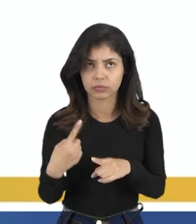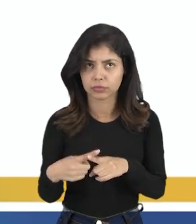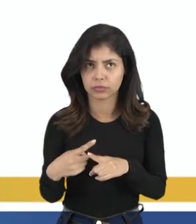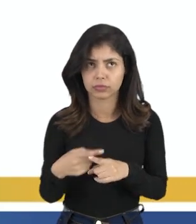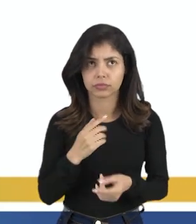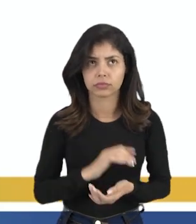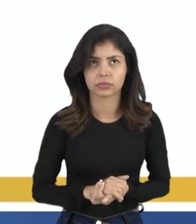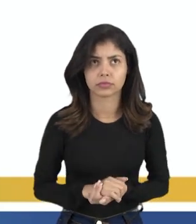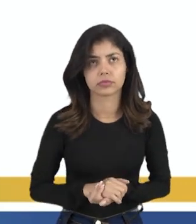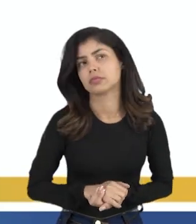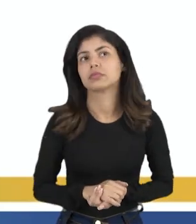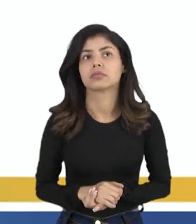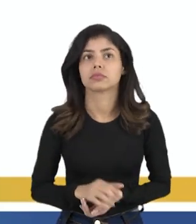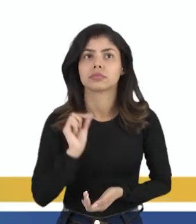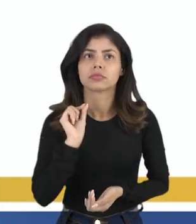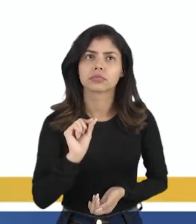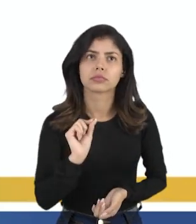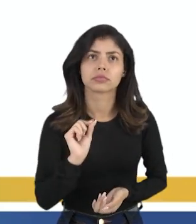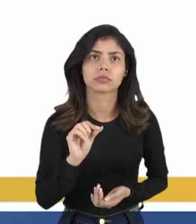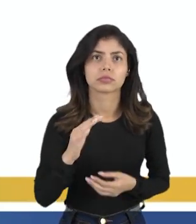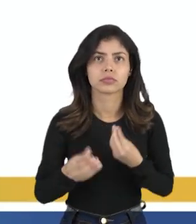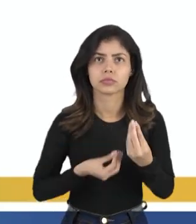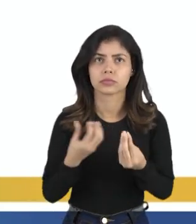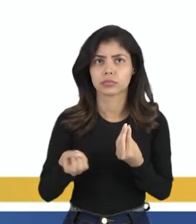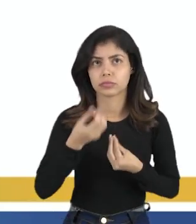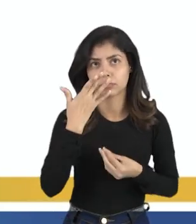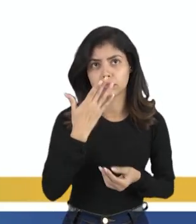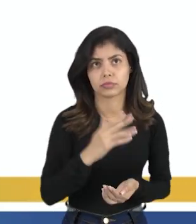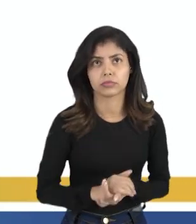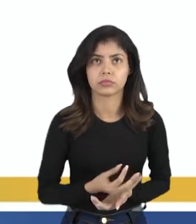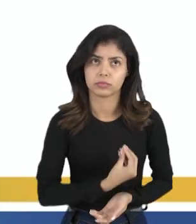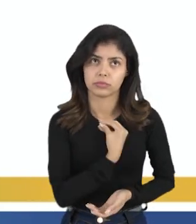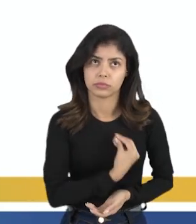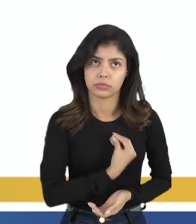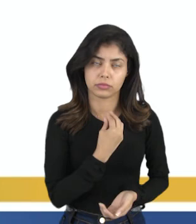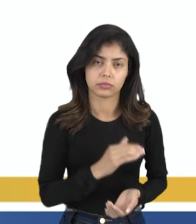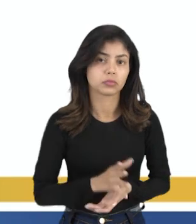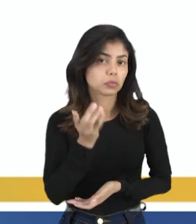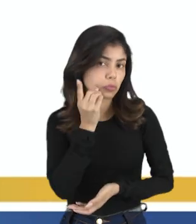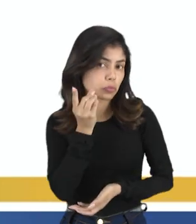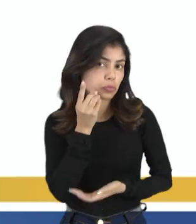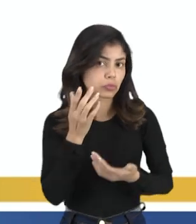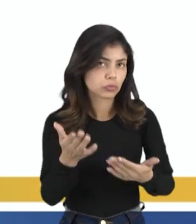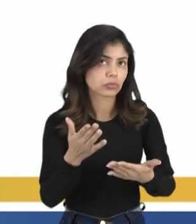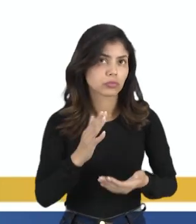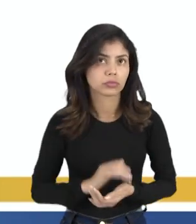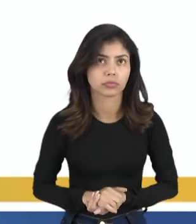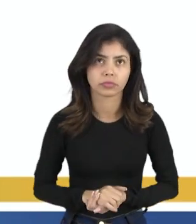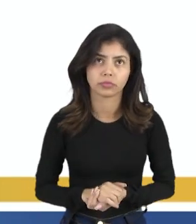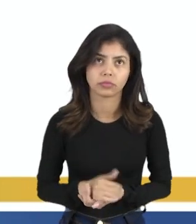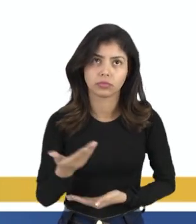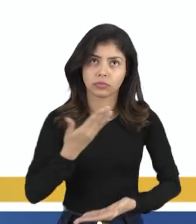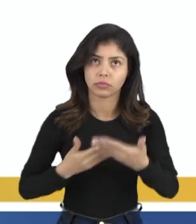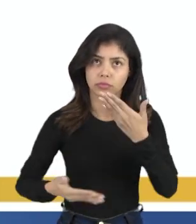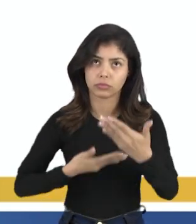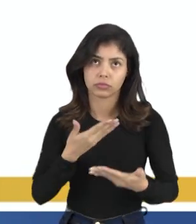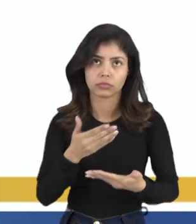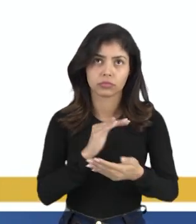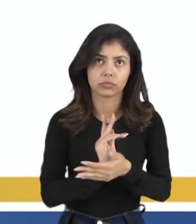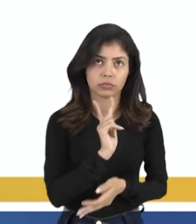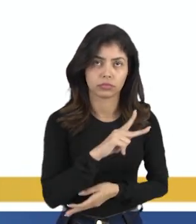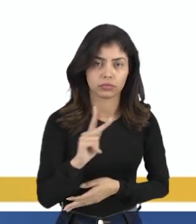é arte? Justifique. 3. De que maneira a fotografia está presente em seu cotidiano? E